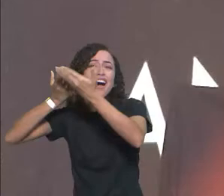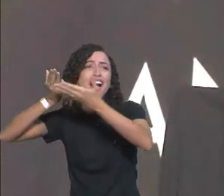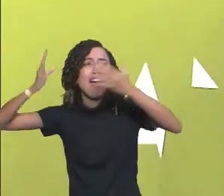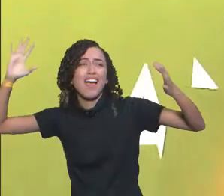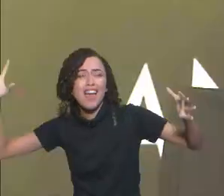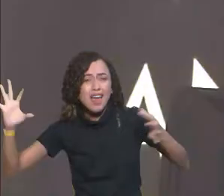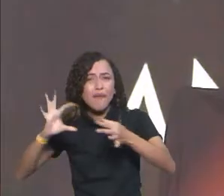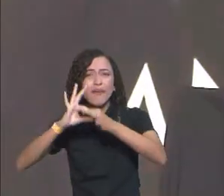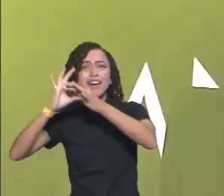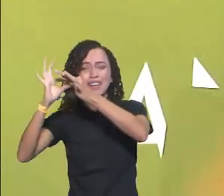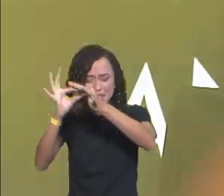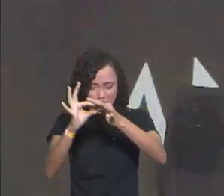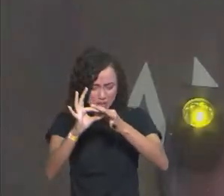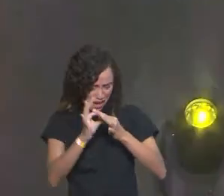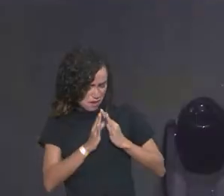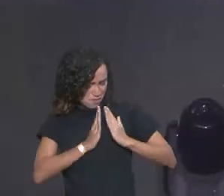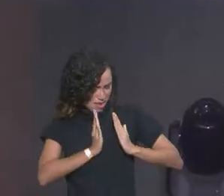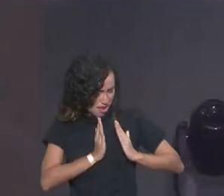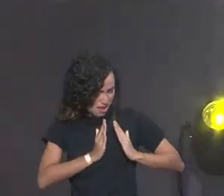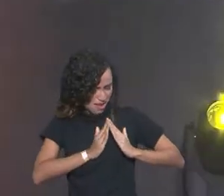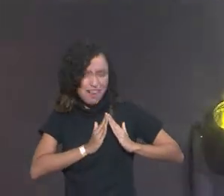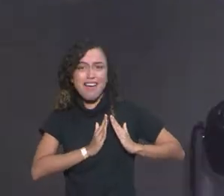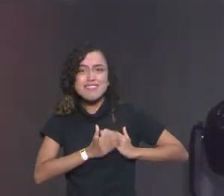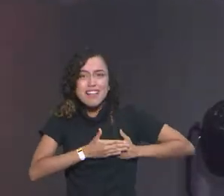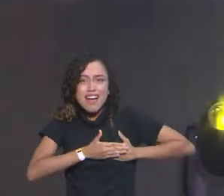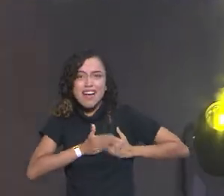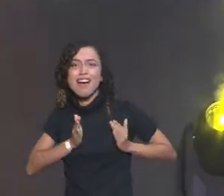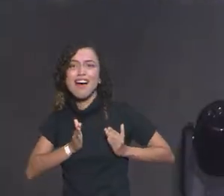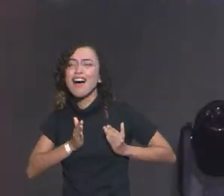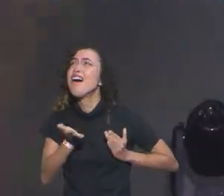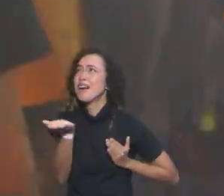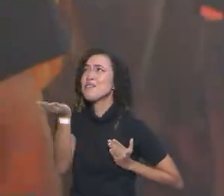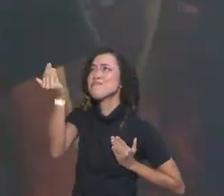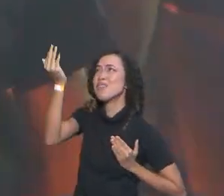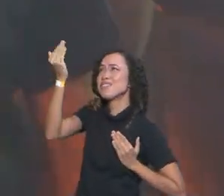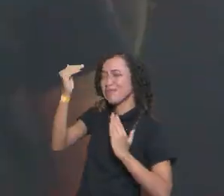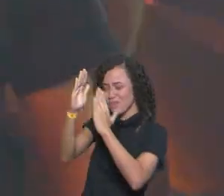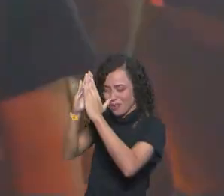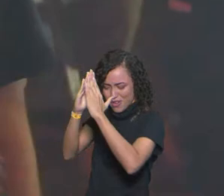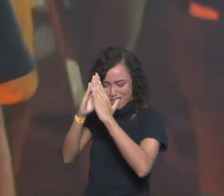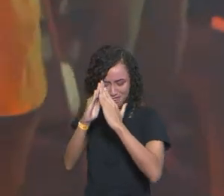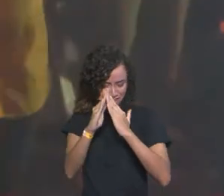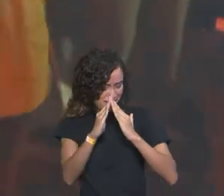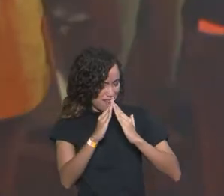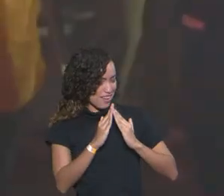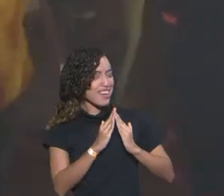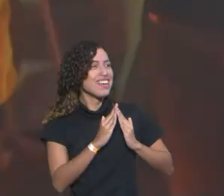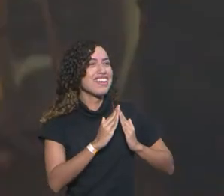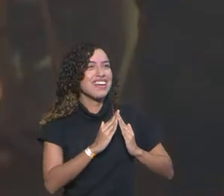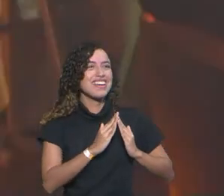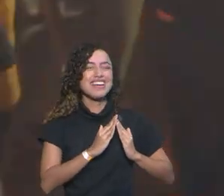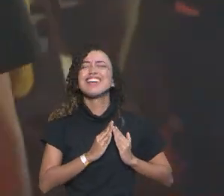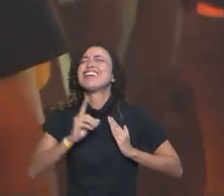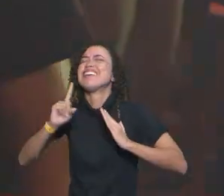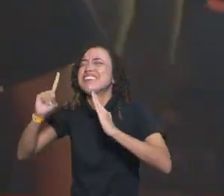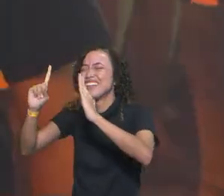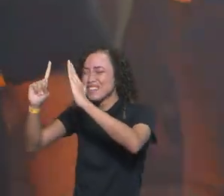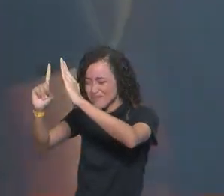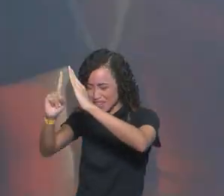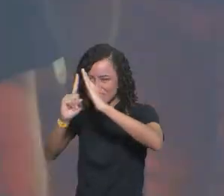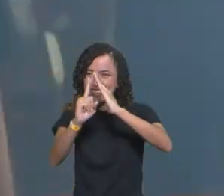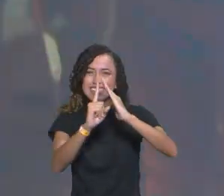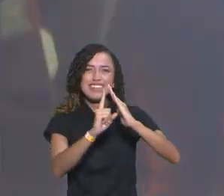esperando eu abro a minha casa pode ir embora aqui